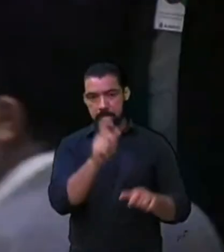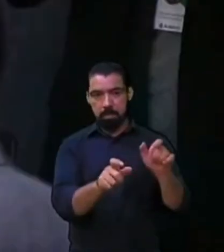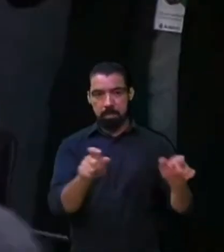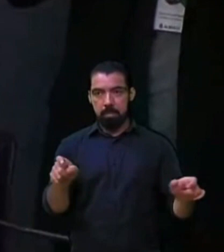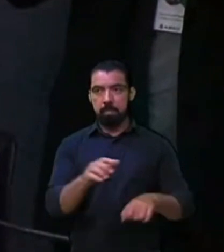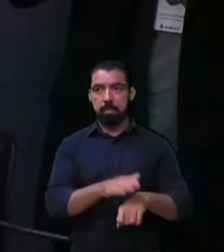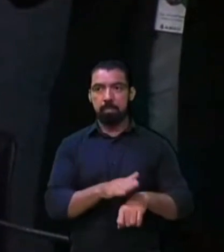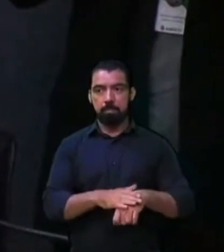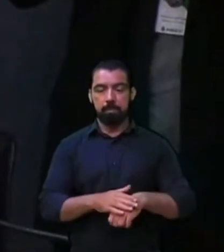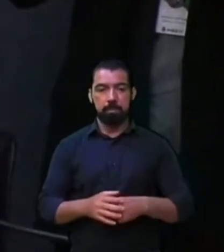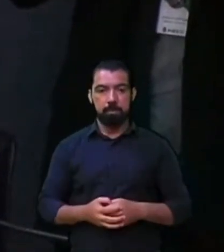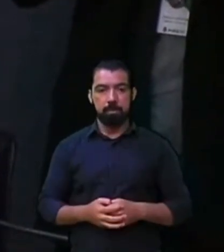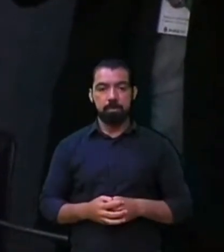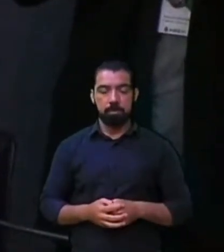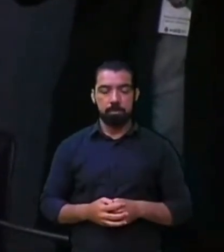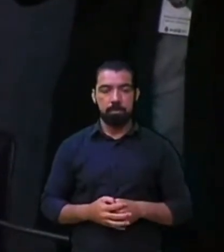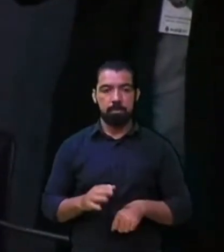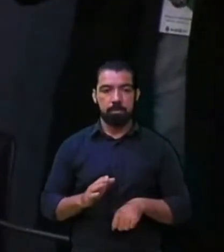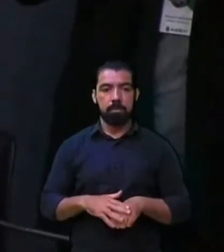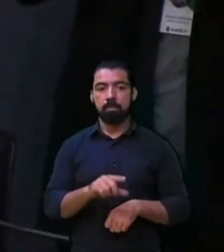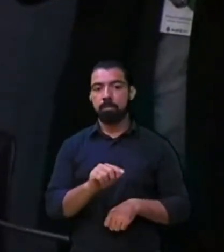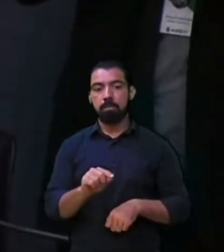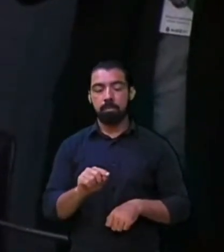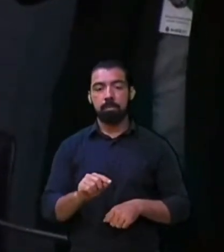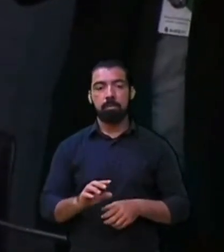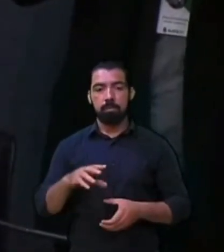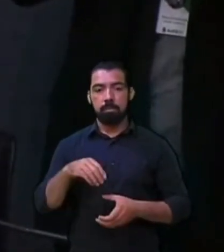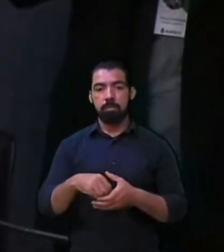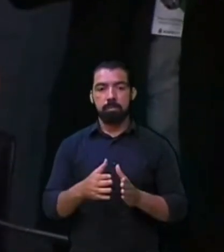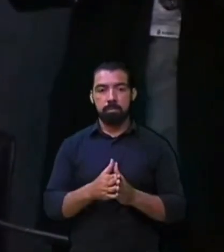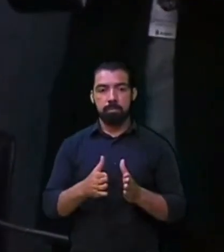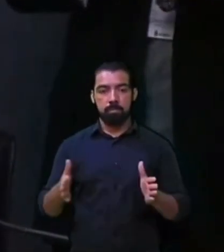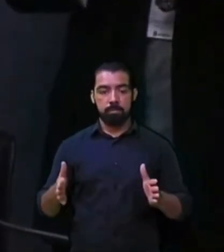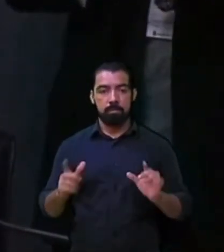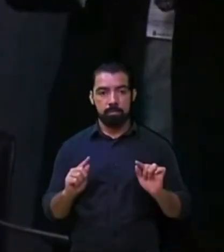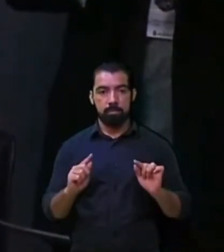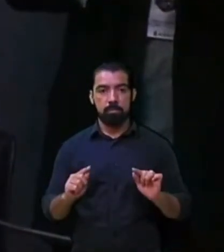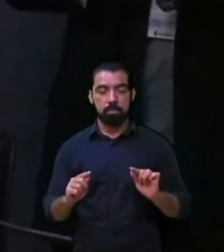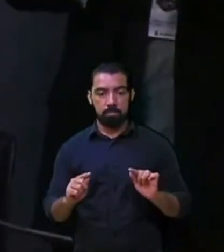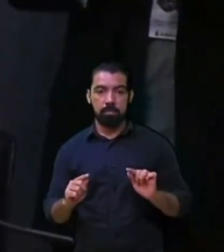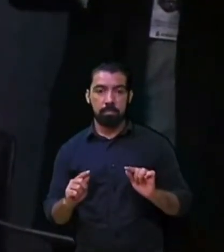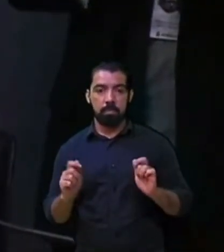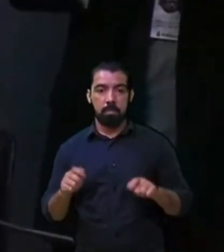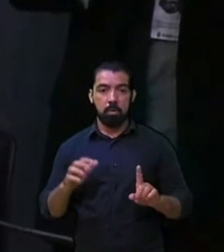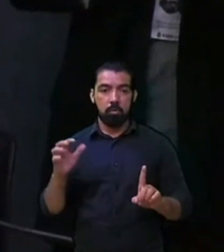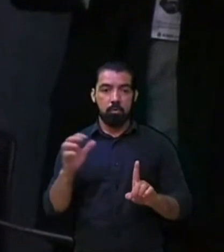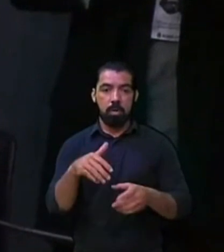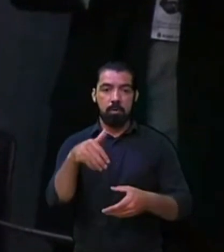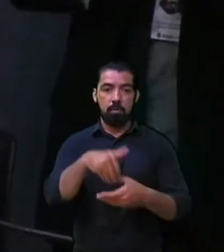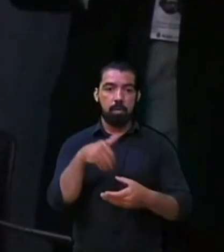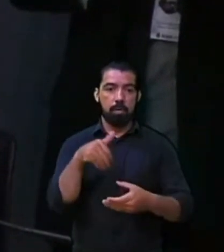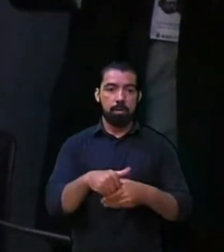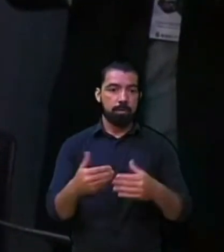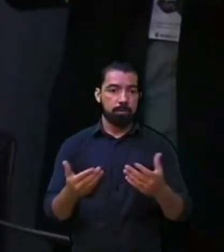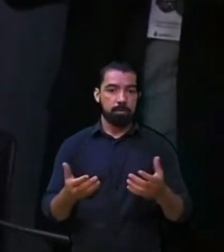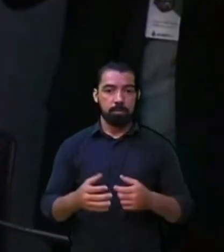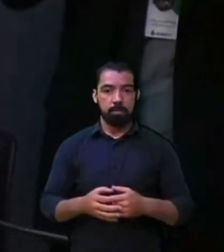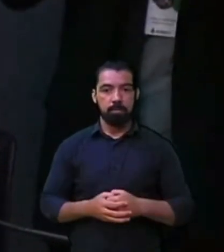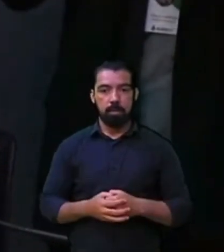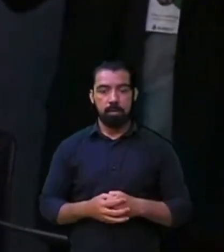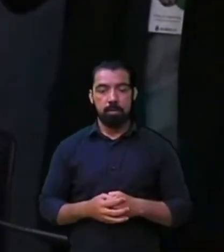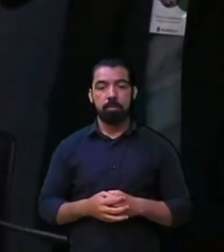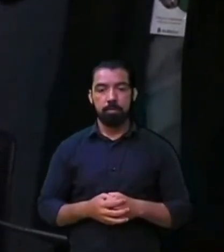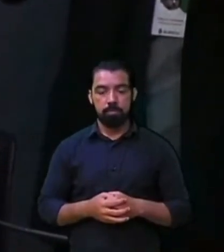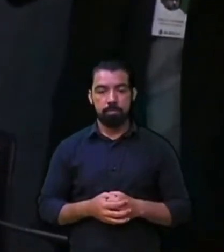foi constituída num processo para influenciar numa determinada votação dentro do Tribunal